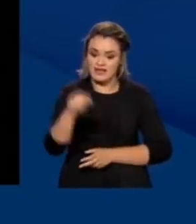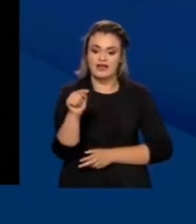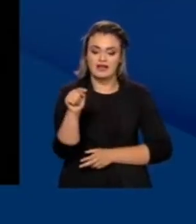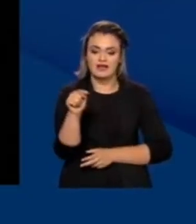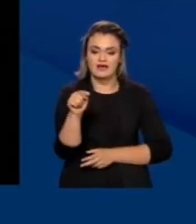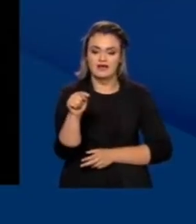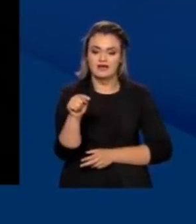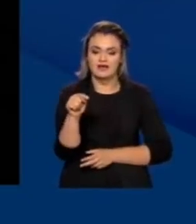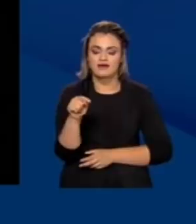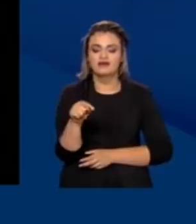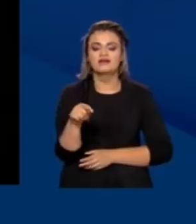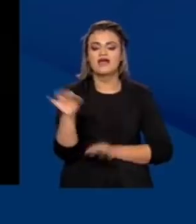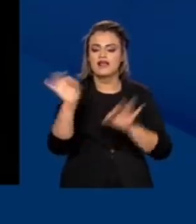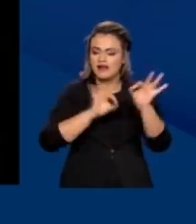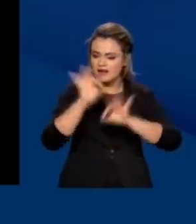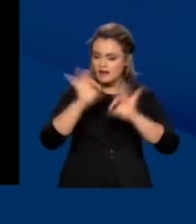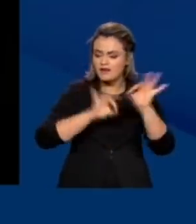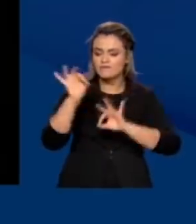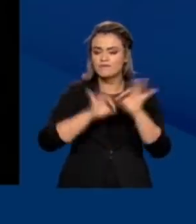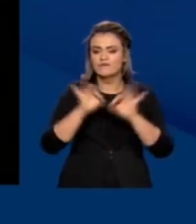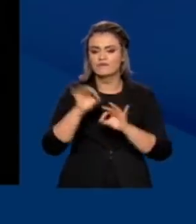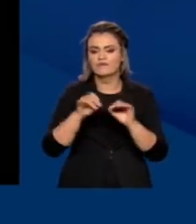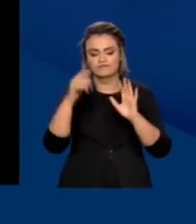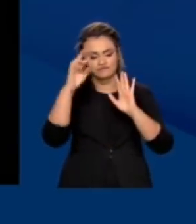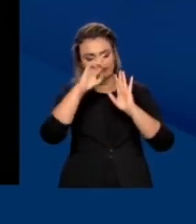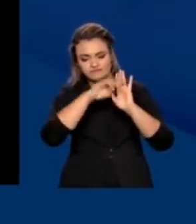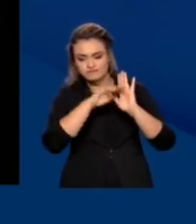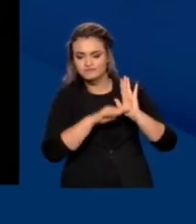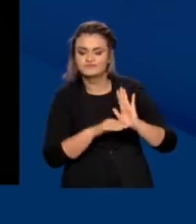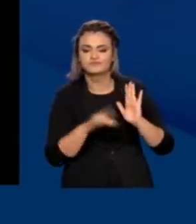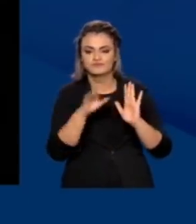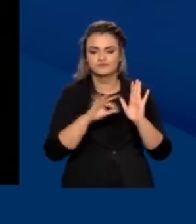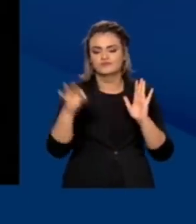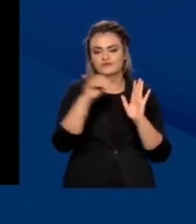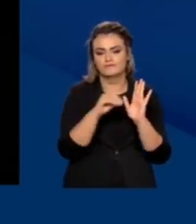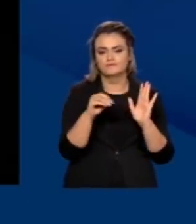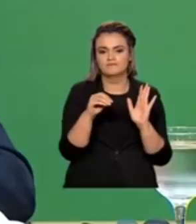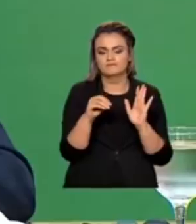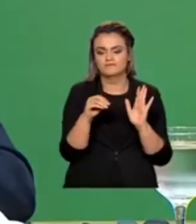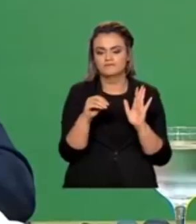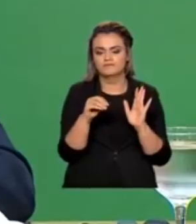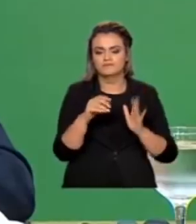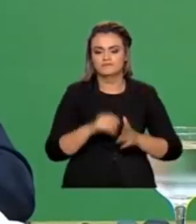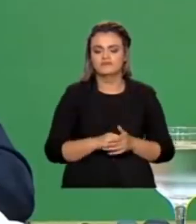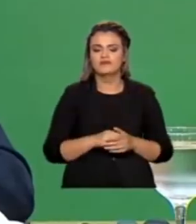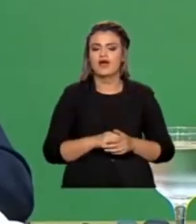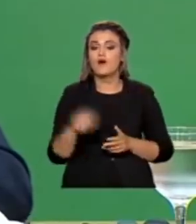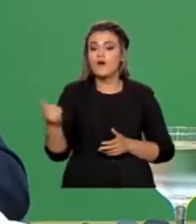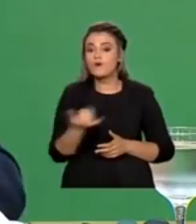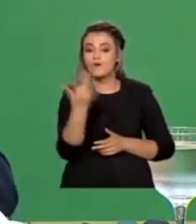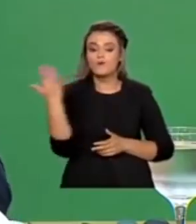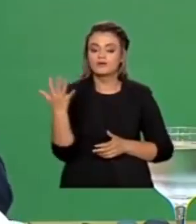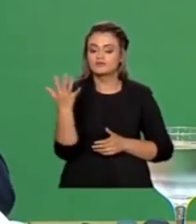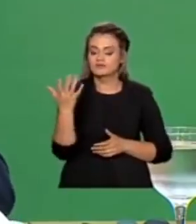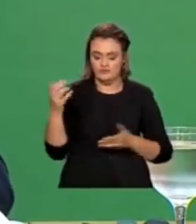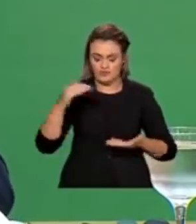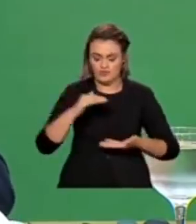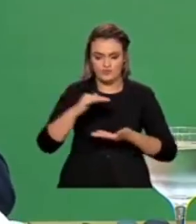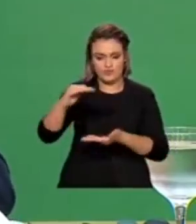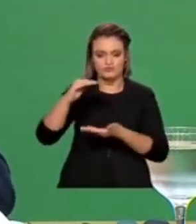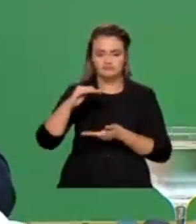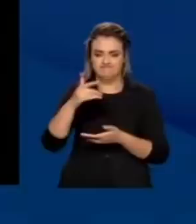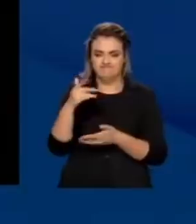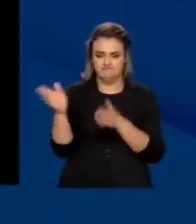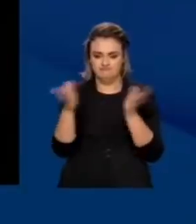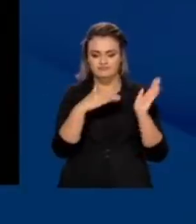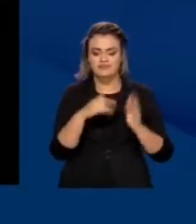a Madison, que elaborou os invoices. Foram 2, senhores. A quantidade de doses. Próximo, por